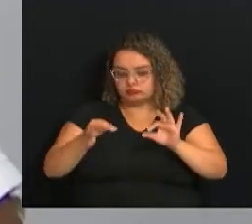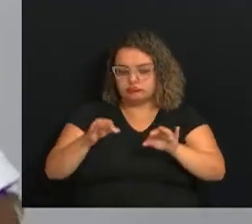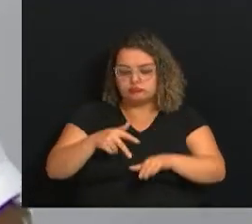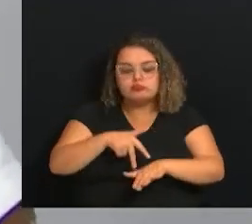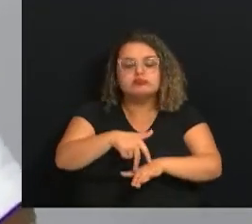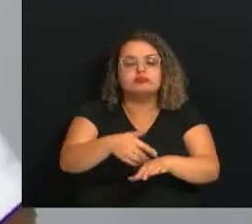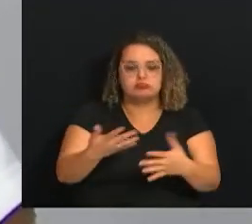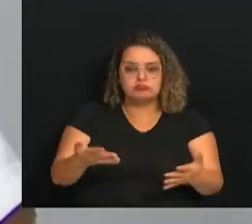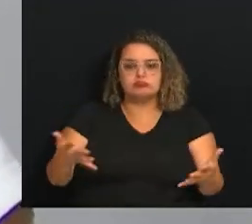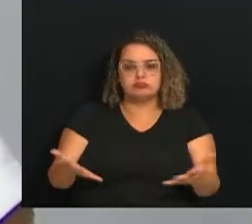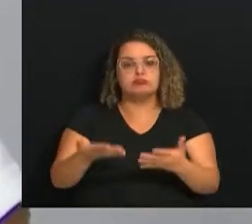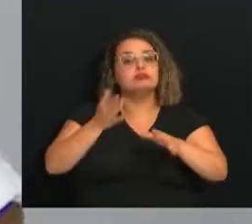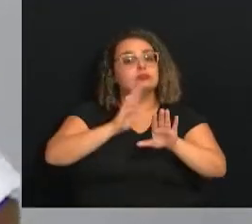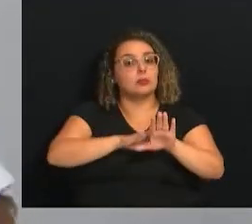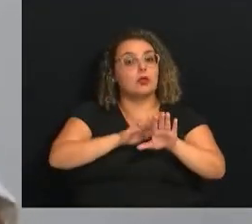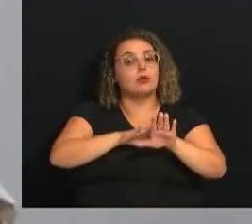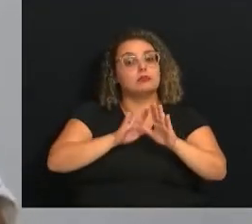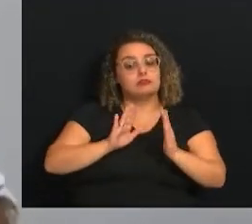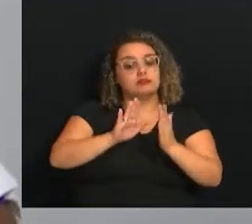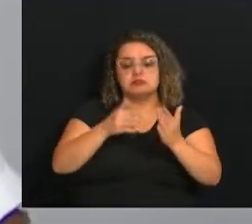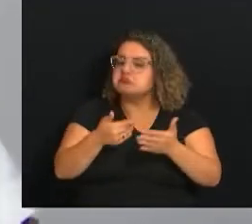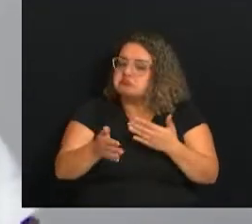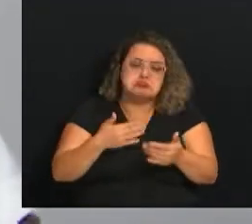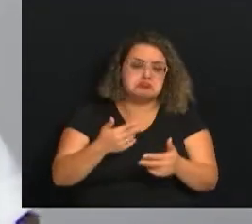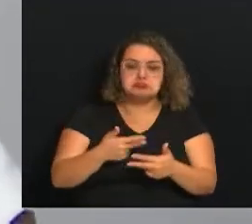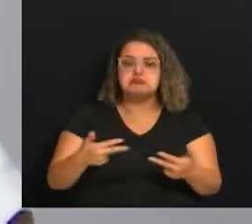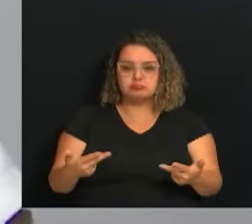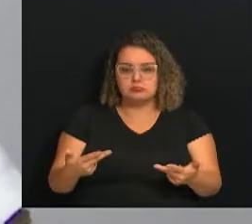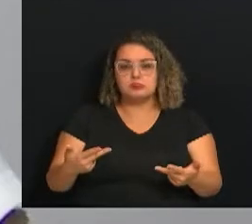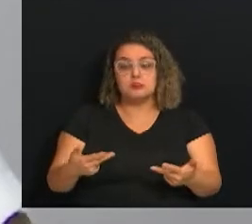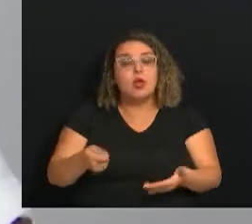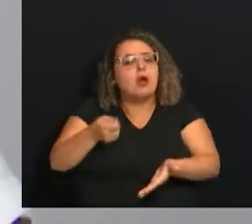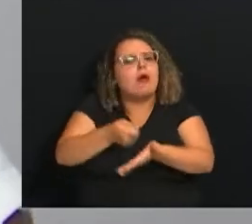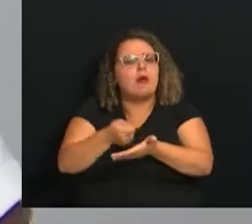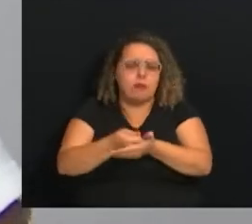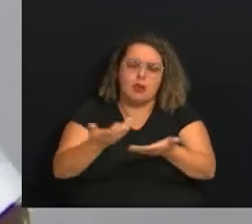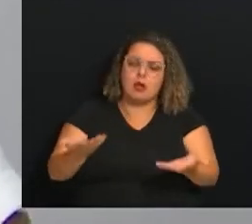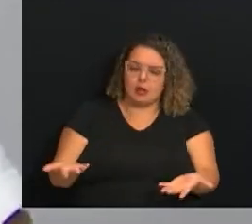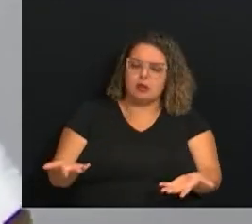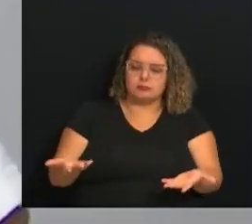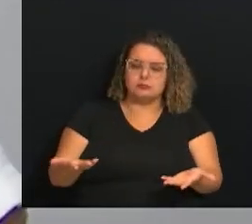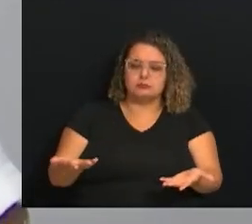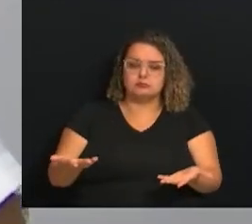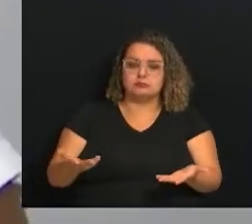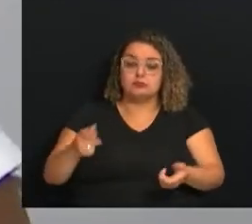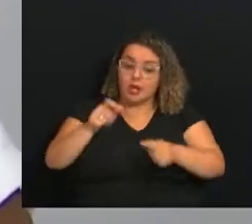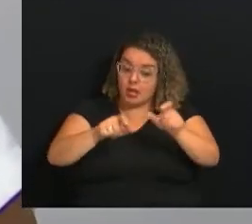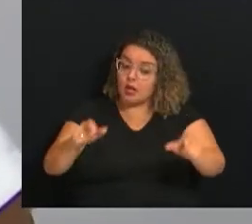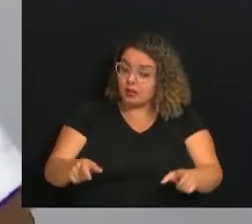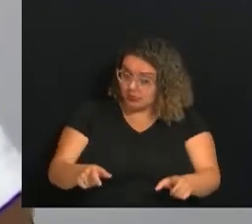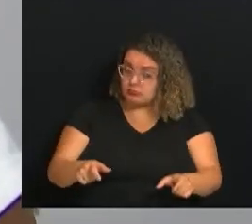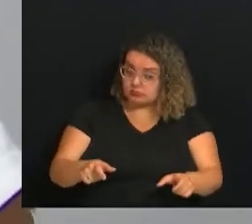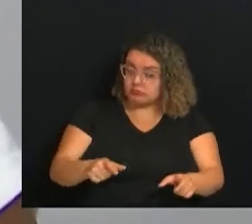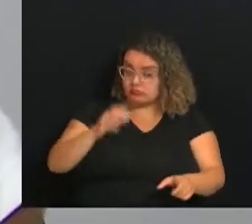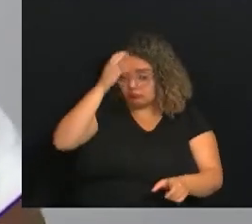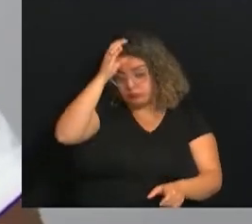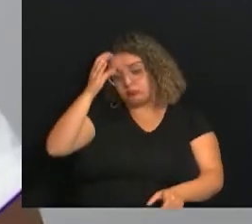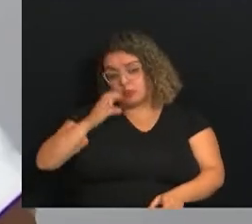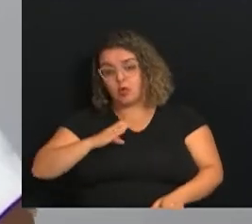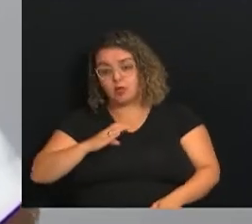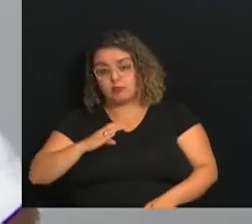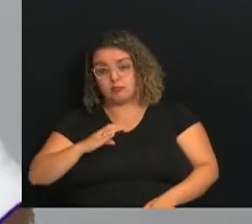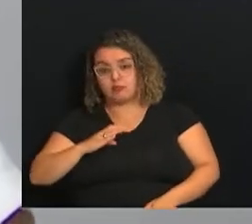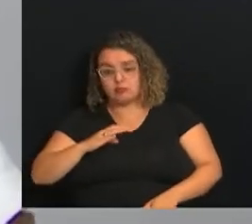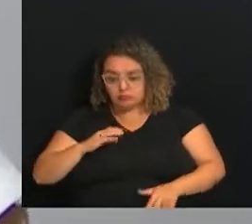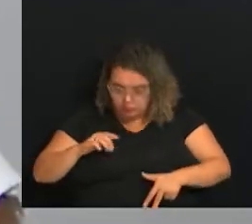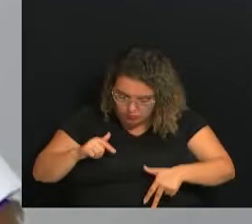estar atuando nessa frente de alguma forma e garantindo, inclusive, que a população, principalmente aqueles que militam na